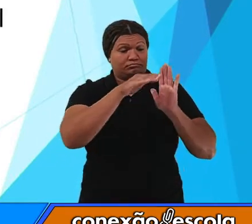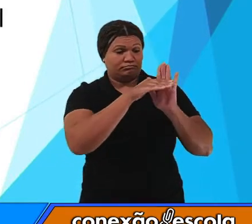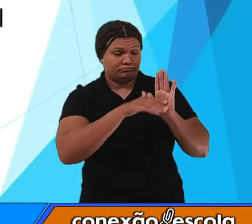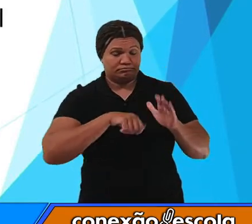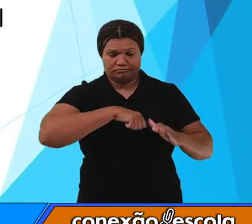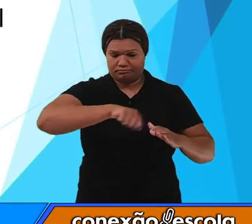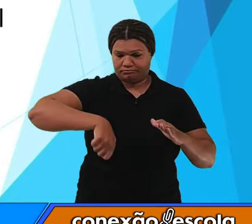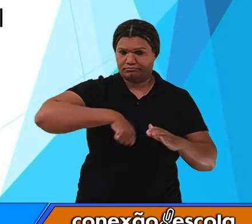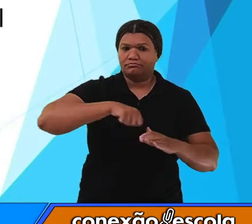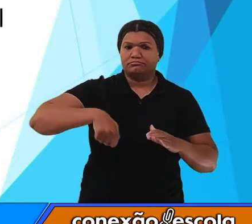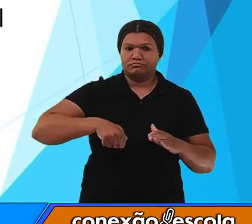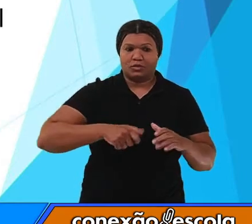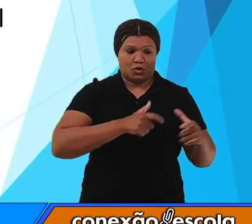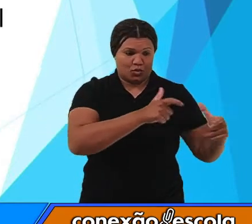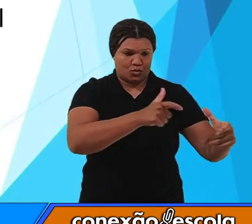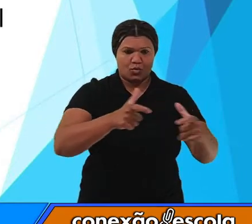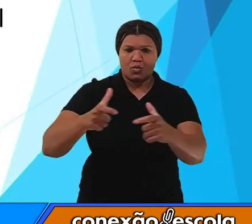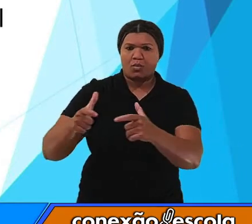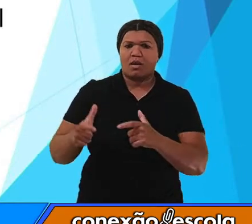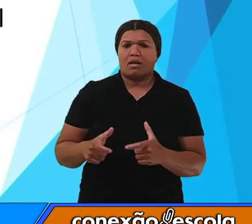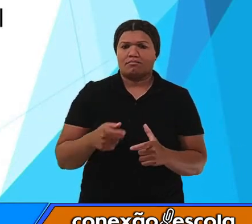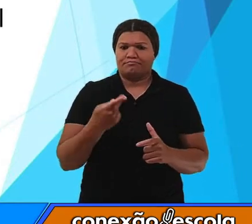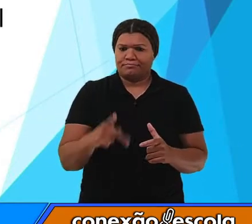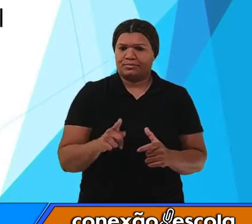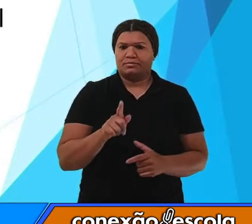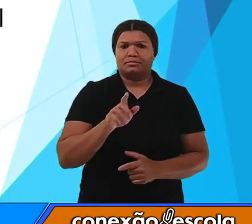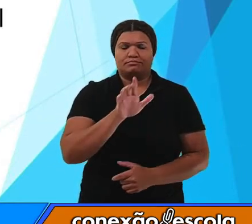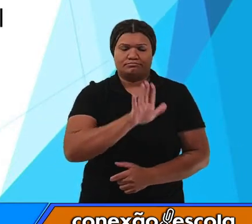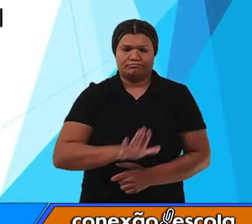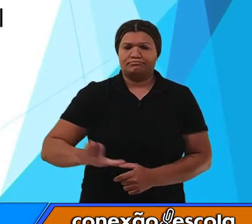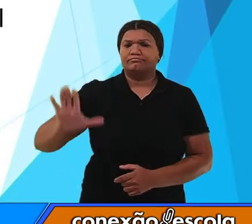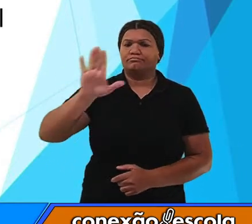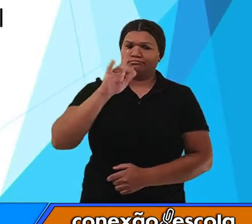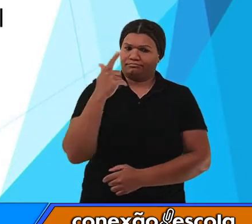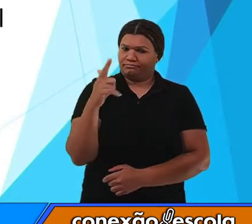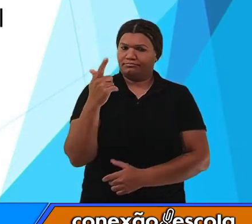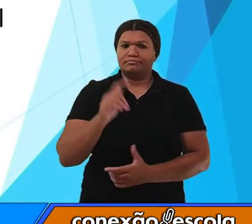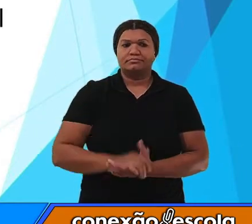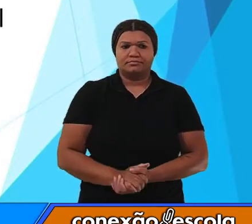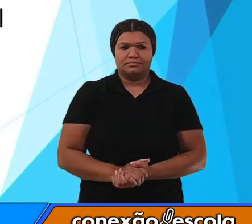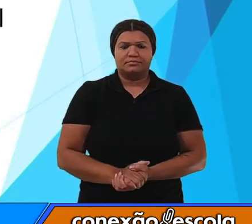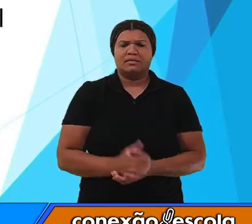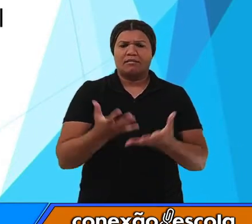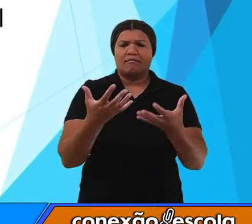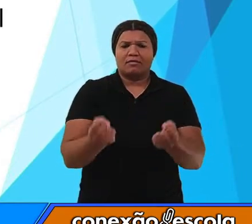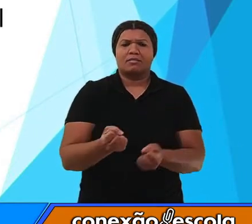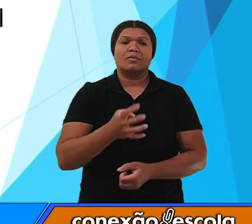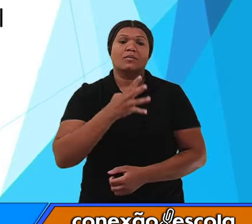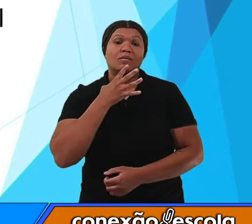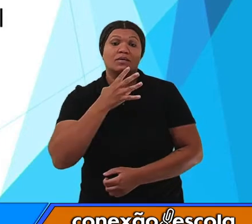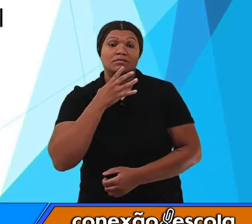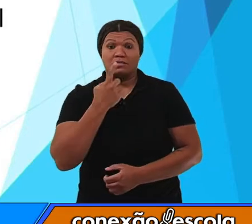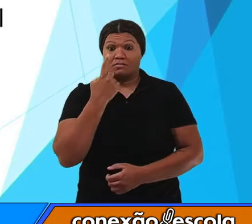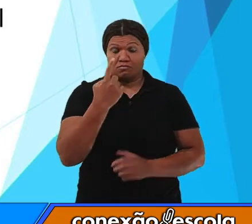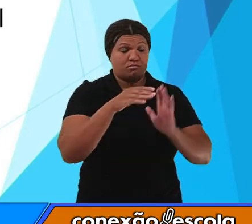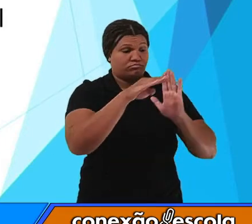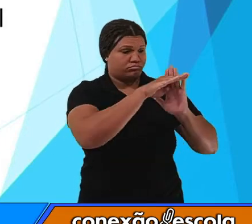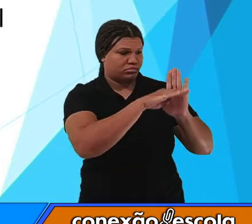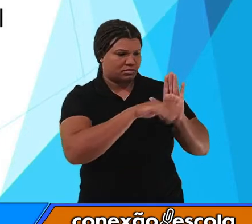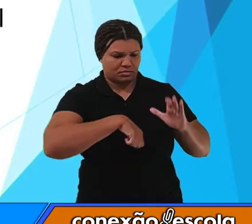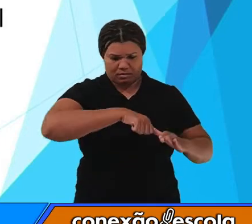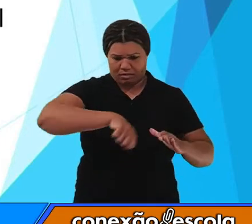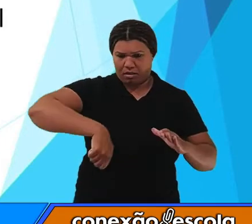receituários regionais da autêntica culinária goiana. Vamos conhecer uma receita